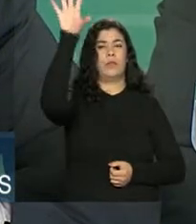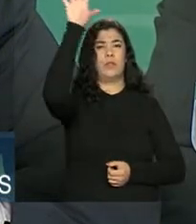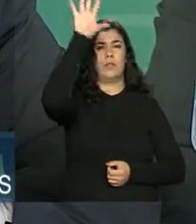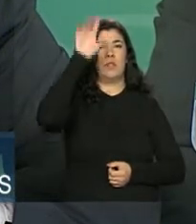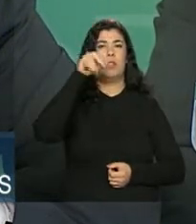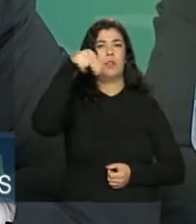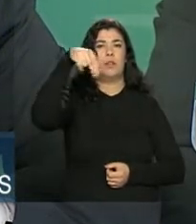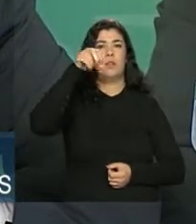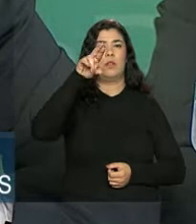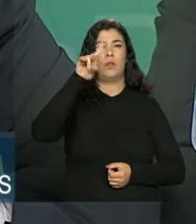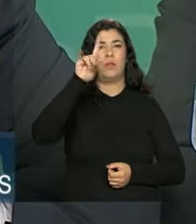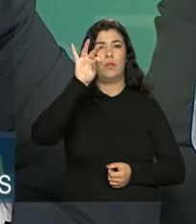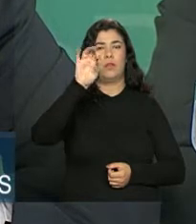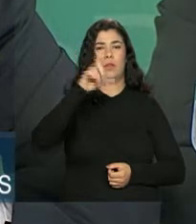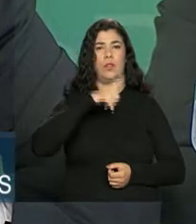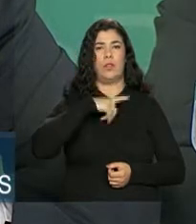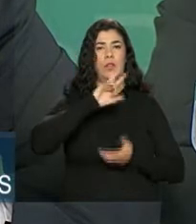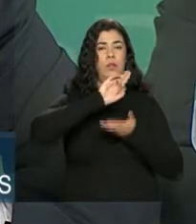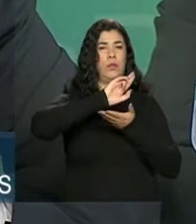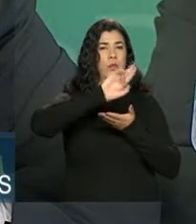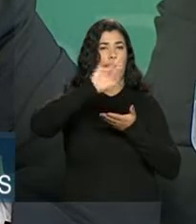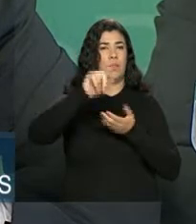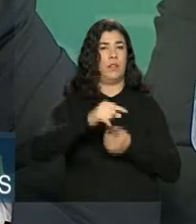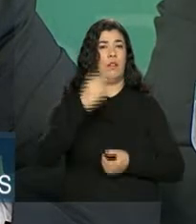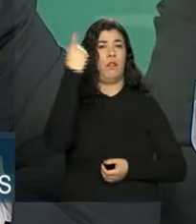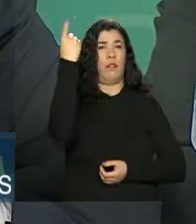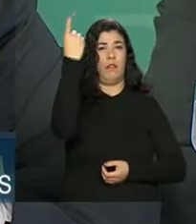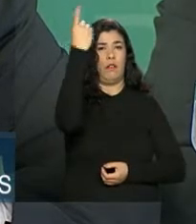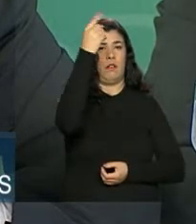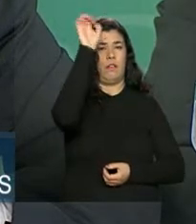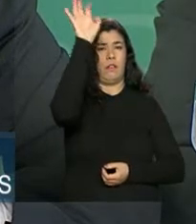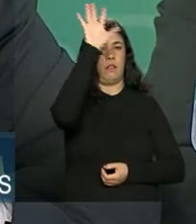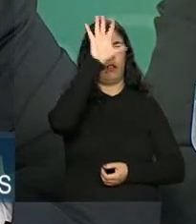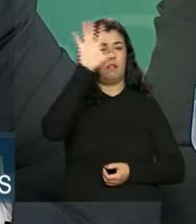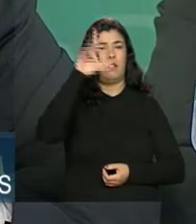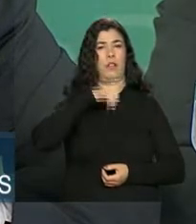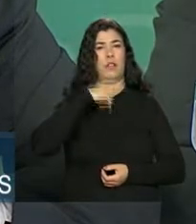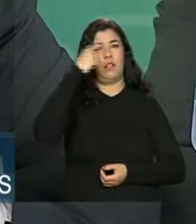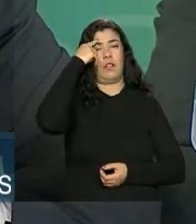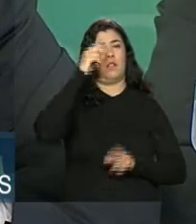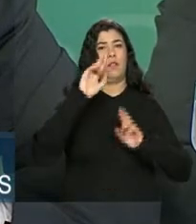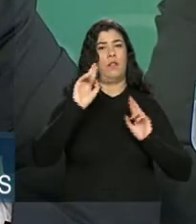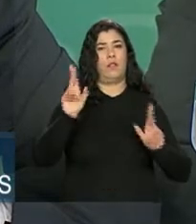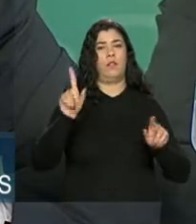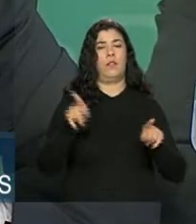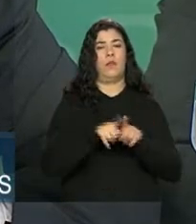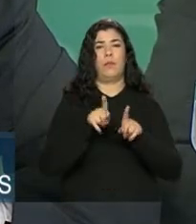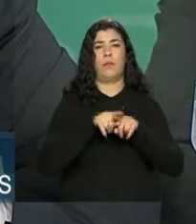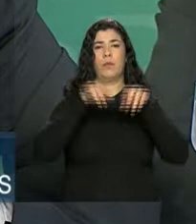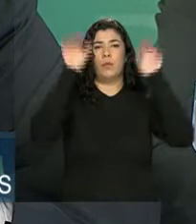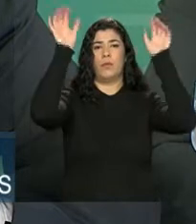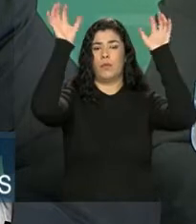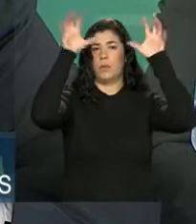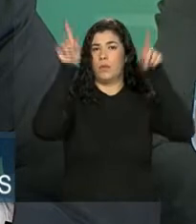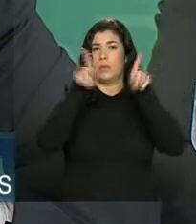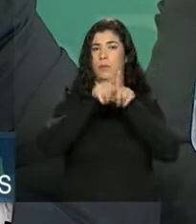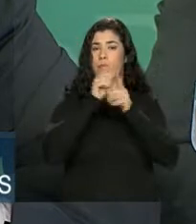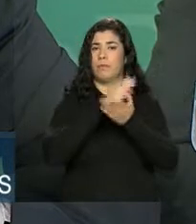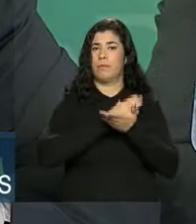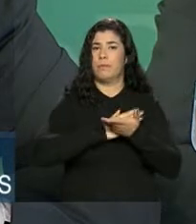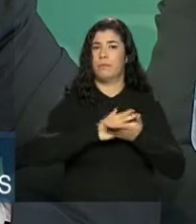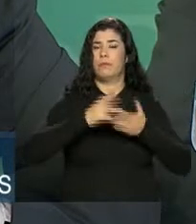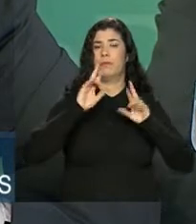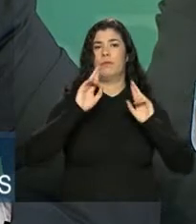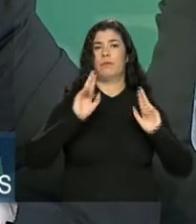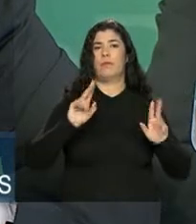há uma diferenciação em cada um dos Estados eles têm comportamentos diferentes o período de chuvas também é diferente